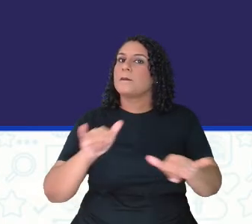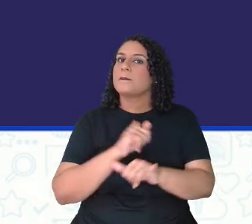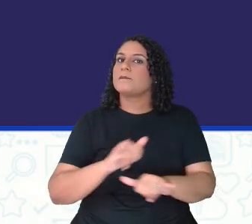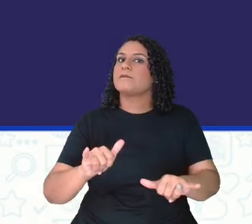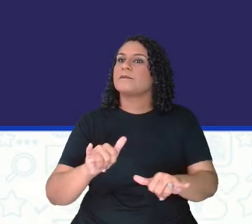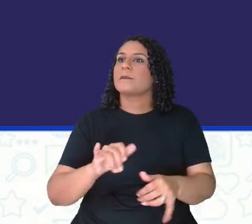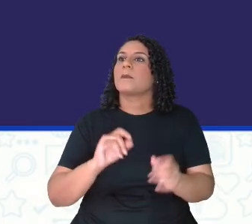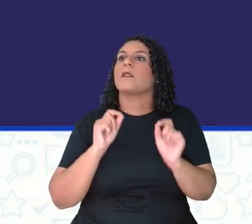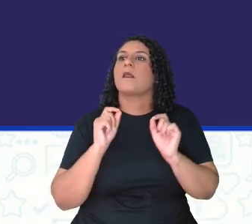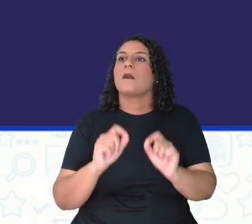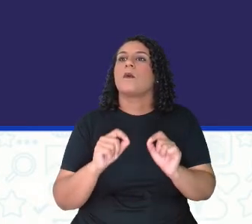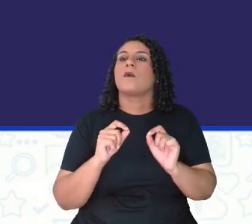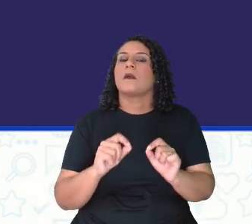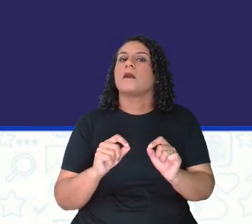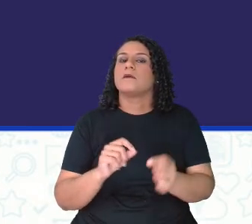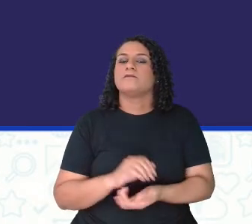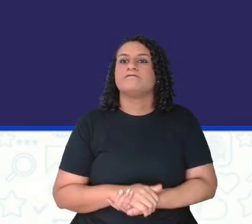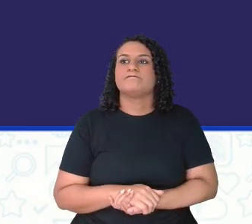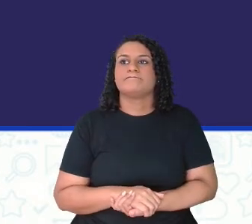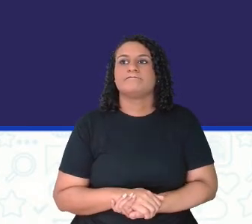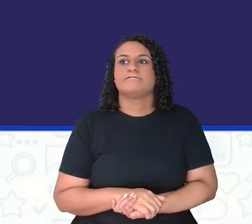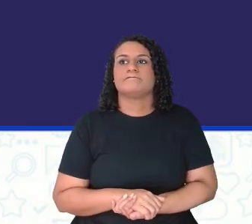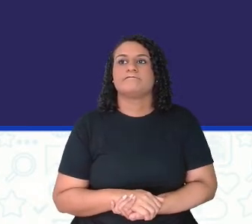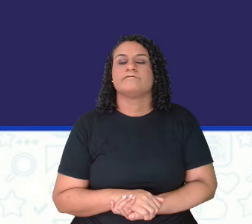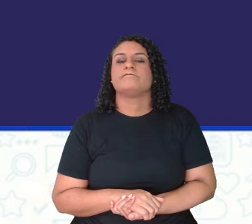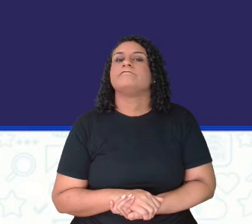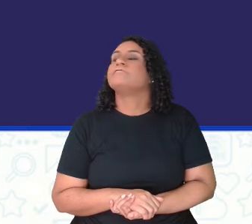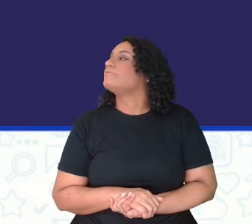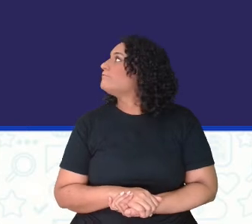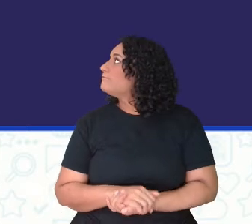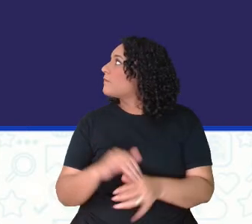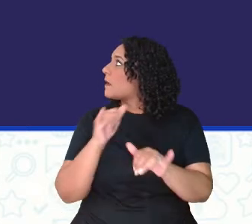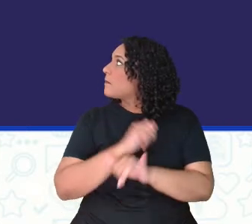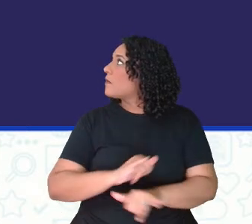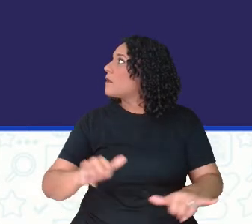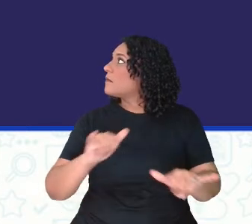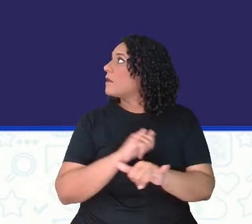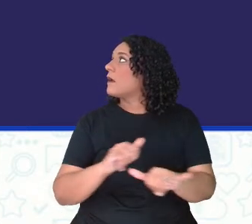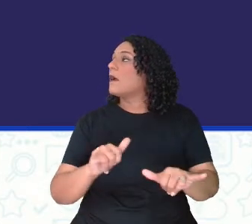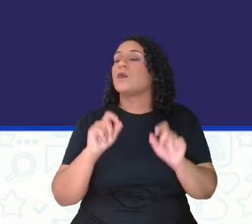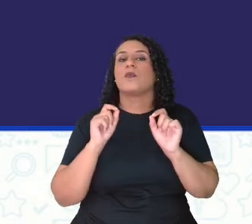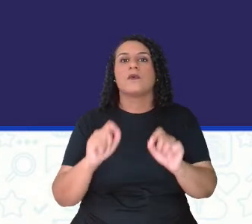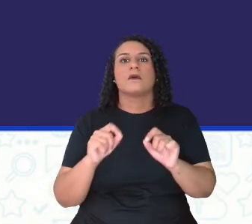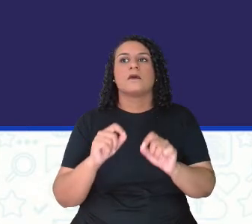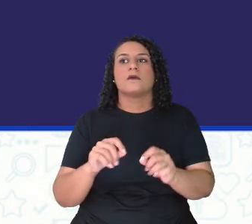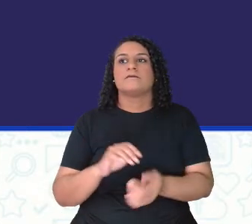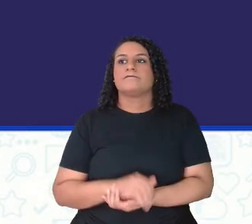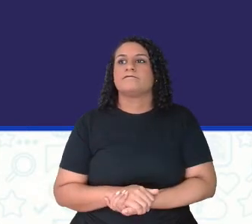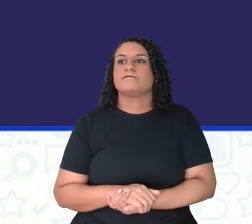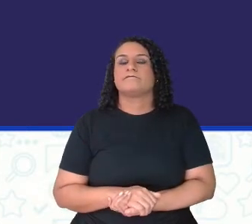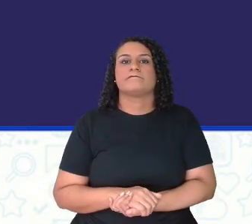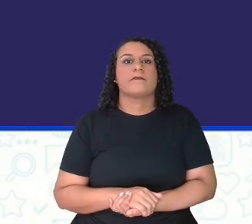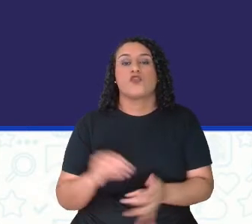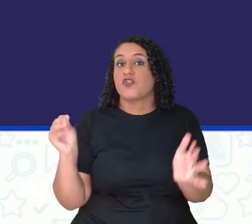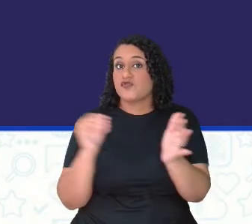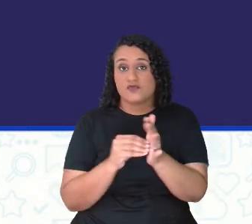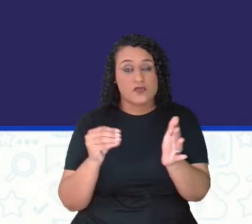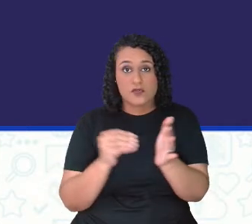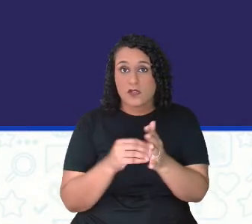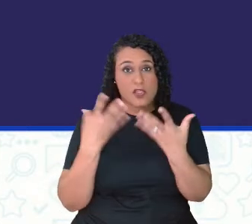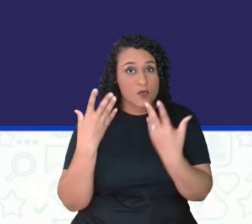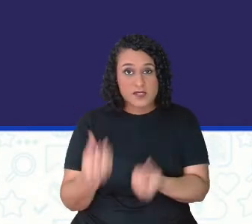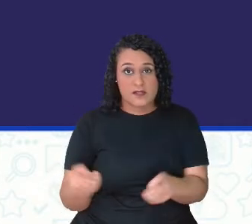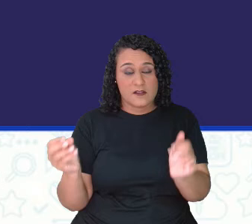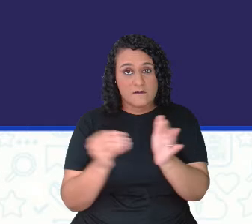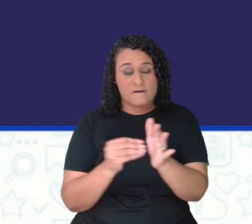é denominada de. Então, a propaganda abaixo é essa. Não deixe faltar energia na sua